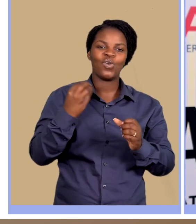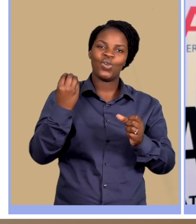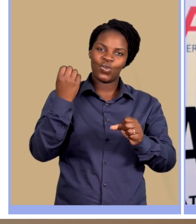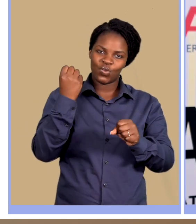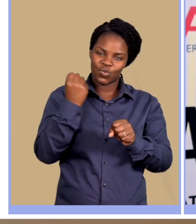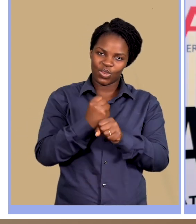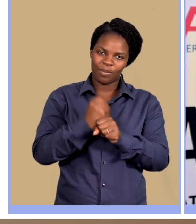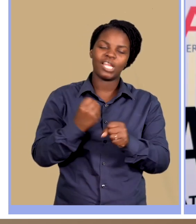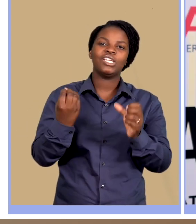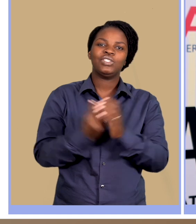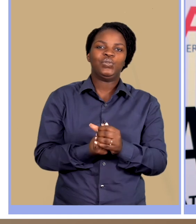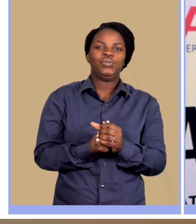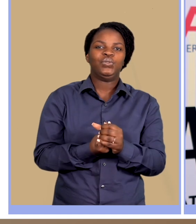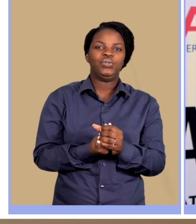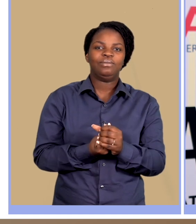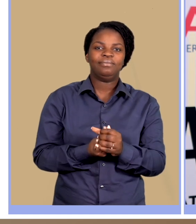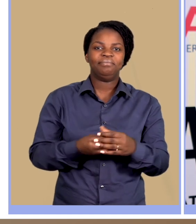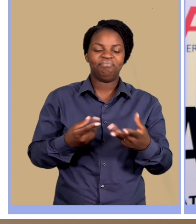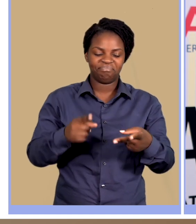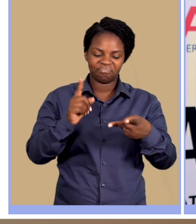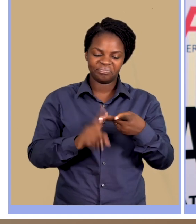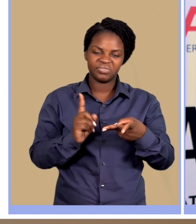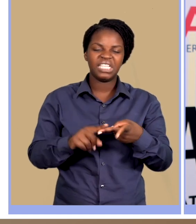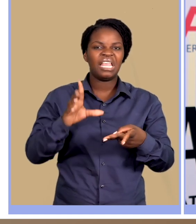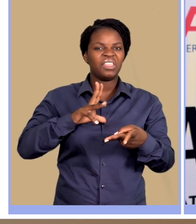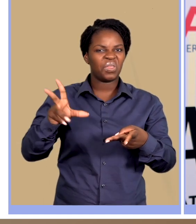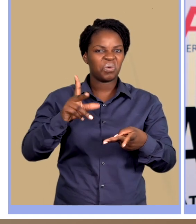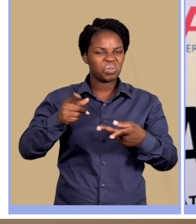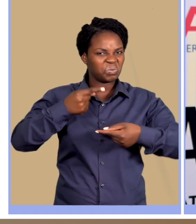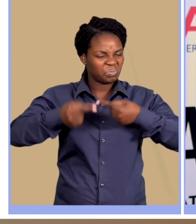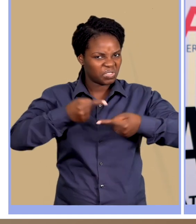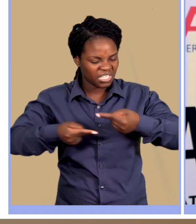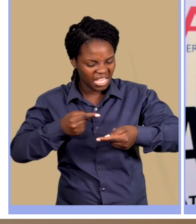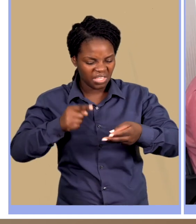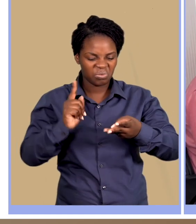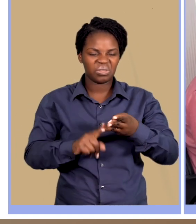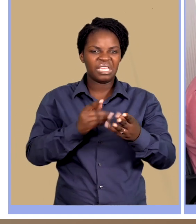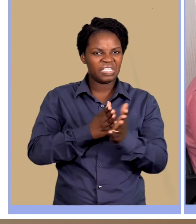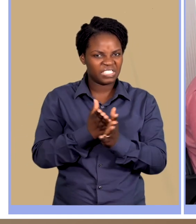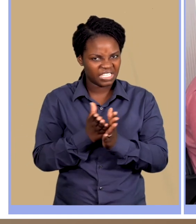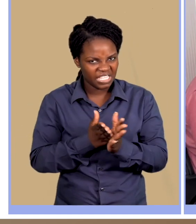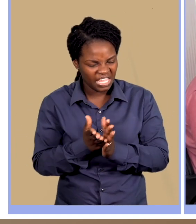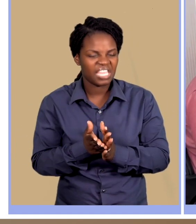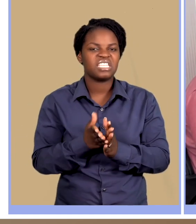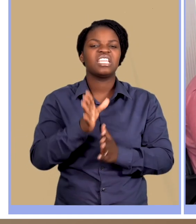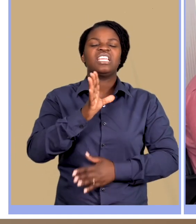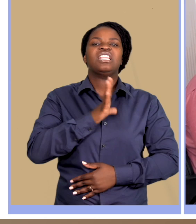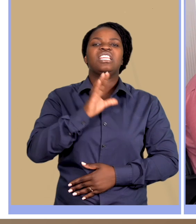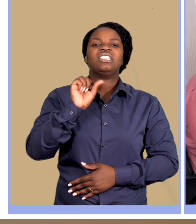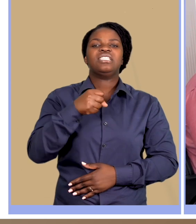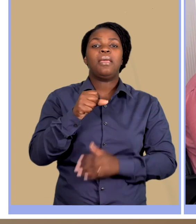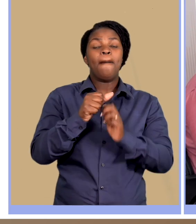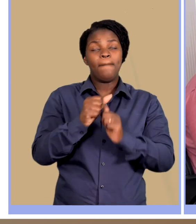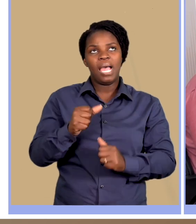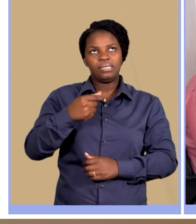Práticas em forma de projetos, práticas em forma de estratégias estão documentadas. O que, para mim, sinto que falta, principalmente